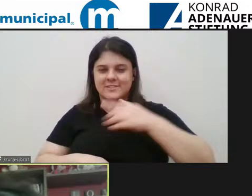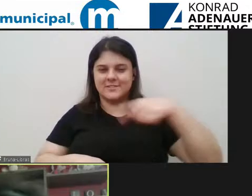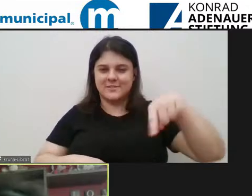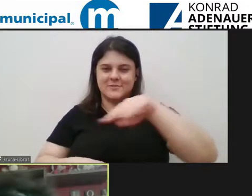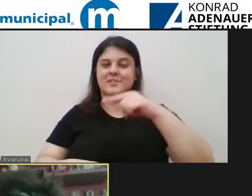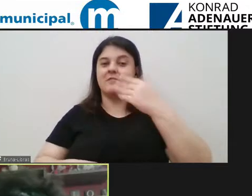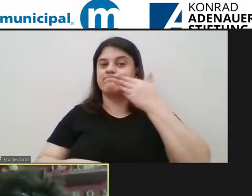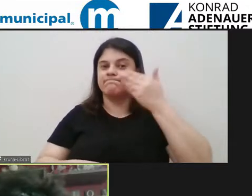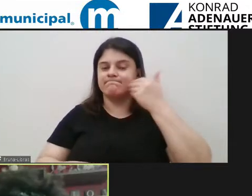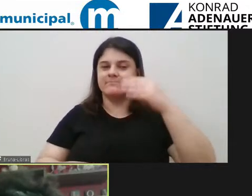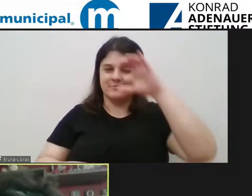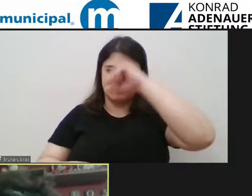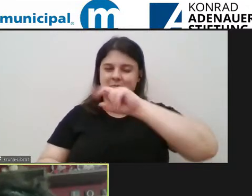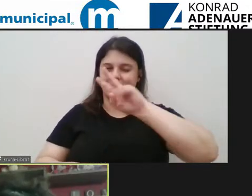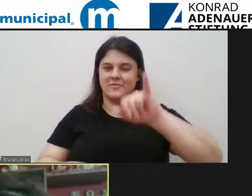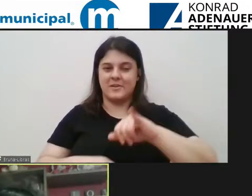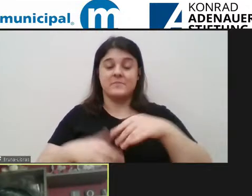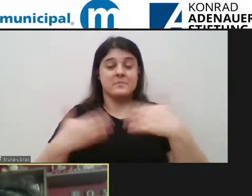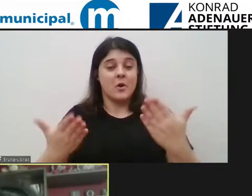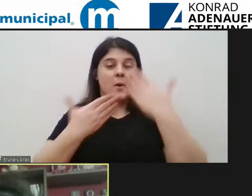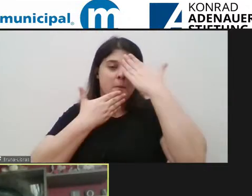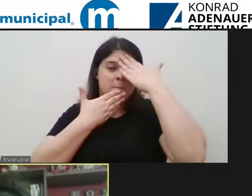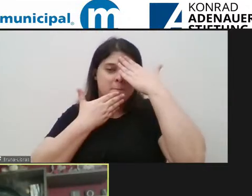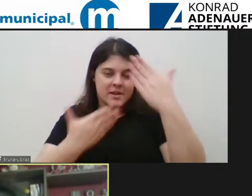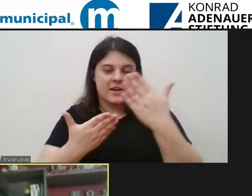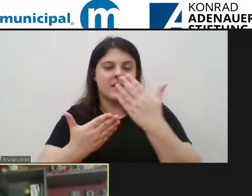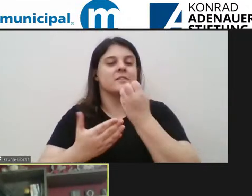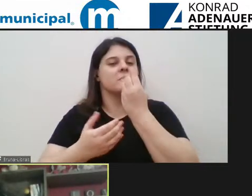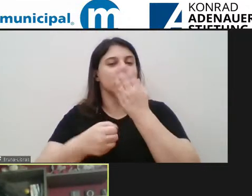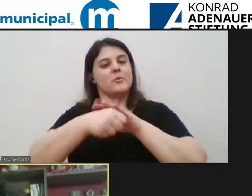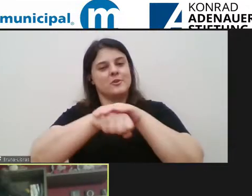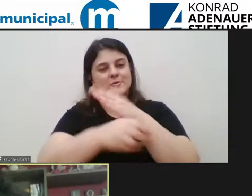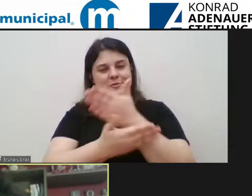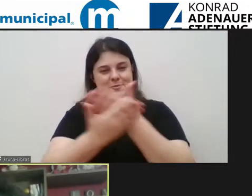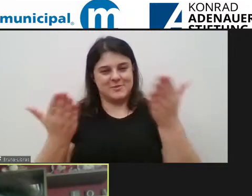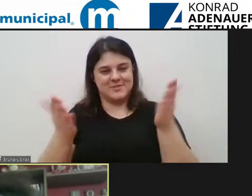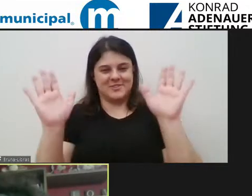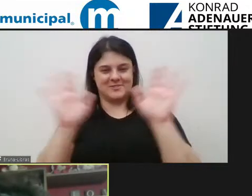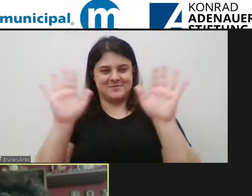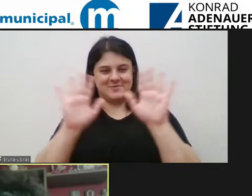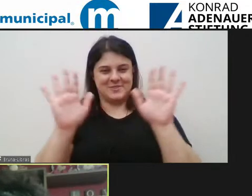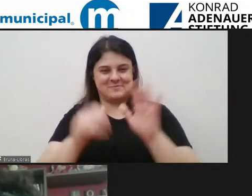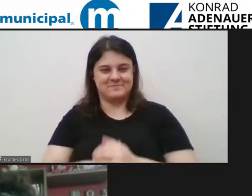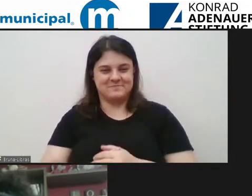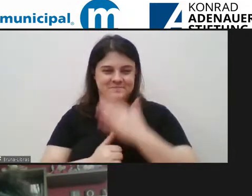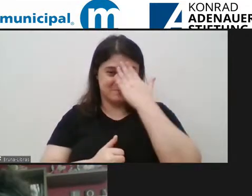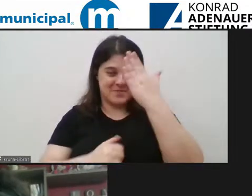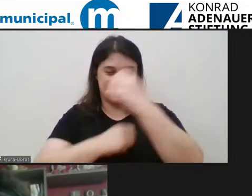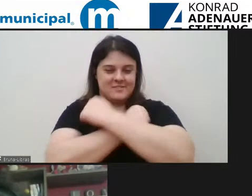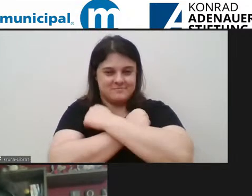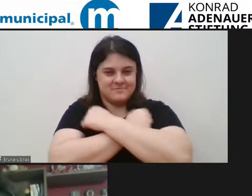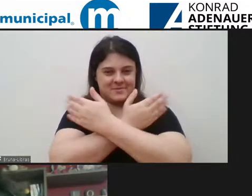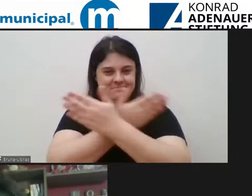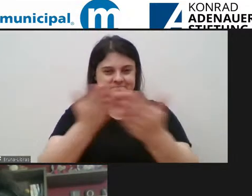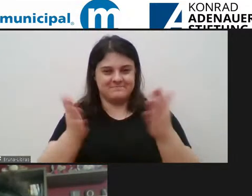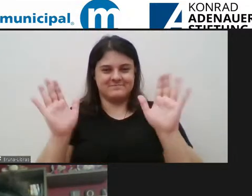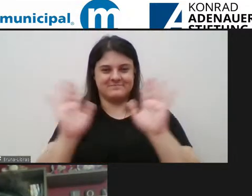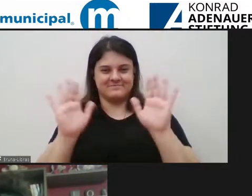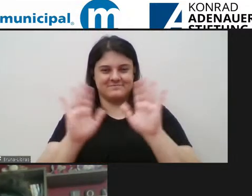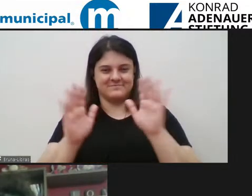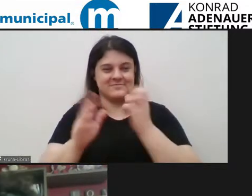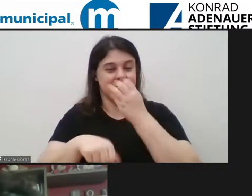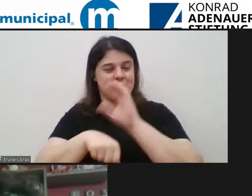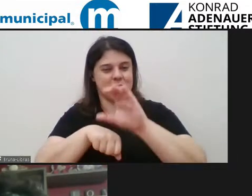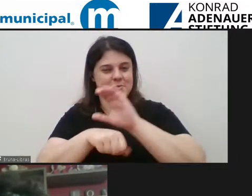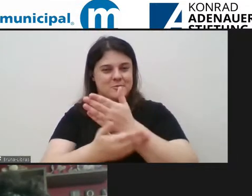vocês vão aprender muito também bom muito obrigado Tenham todos uma boa noite obrigado um abraço a todos muito obrigado